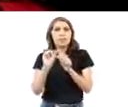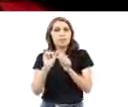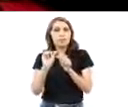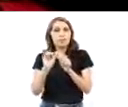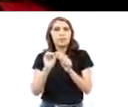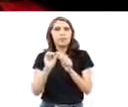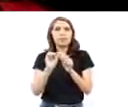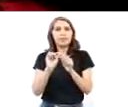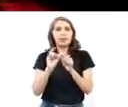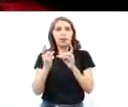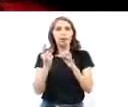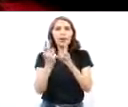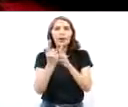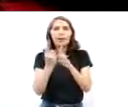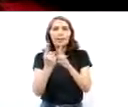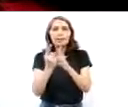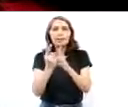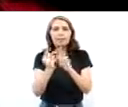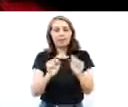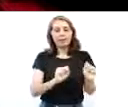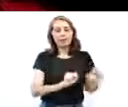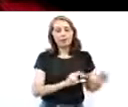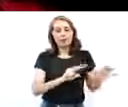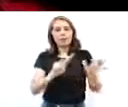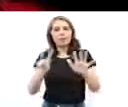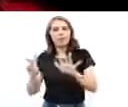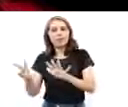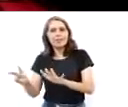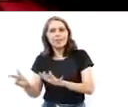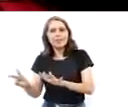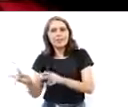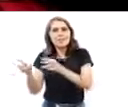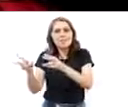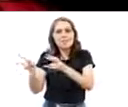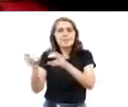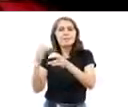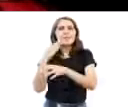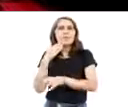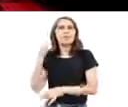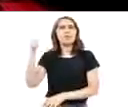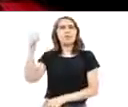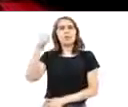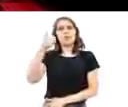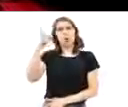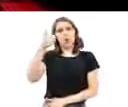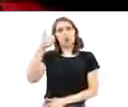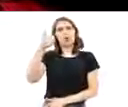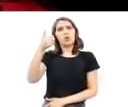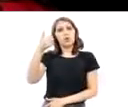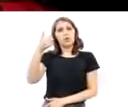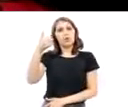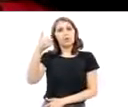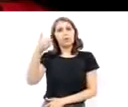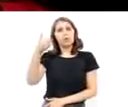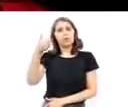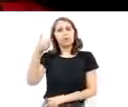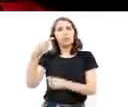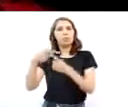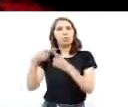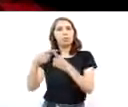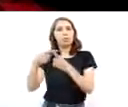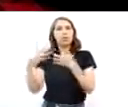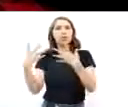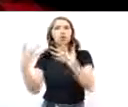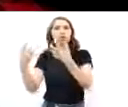semanal, presencial, nós tivemos uma melhoria significativa dentro das devolutivas dos alunos. Então, se